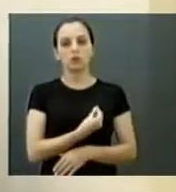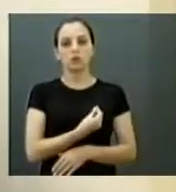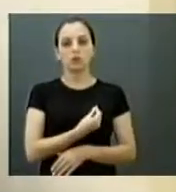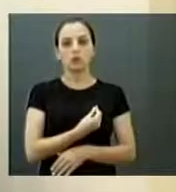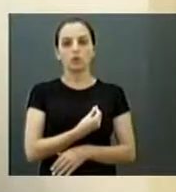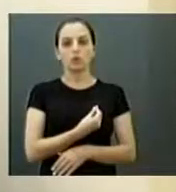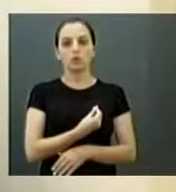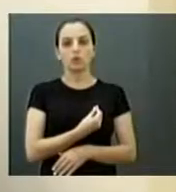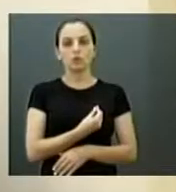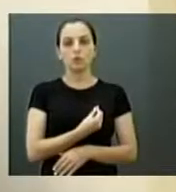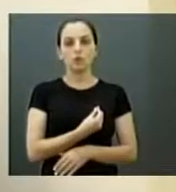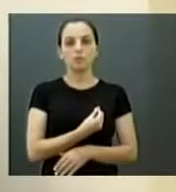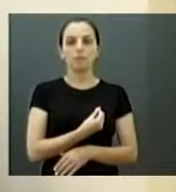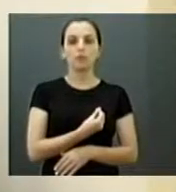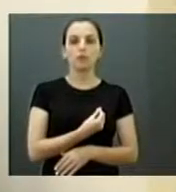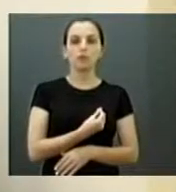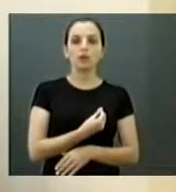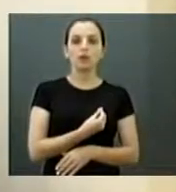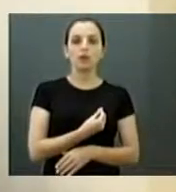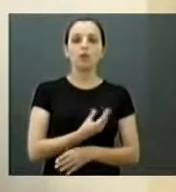que ela